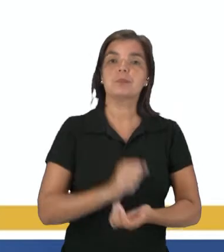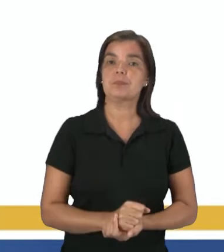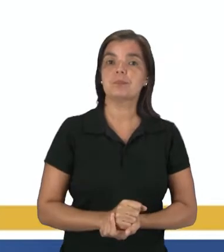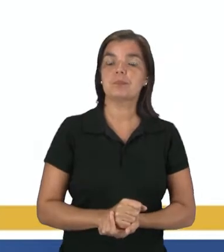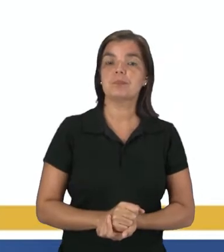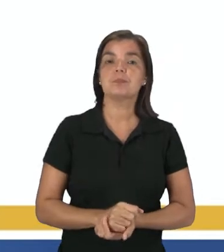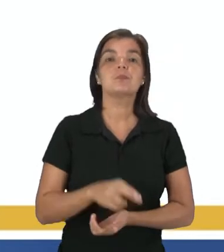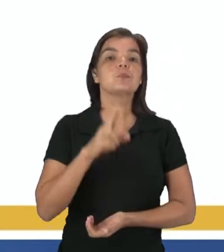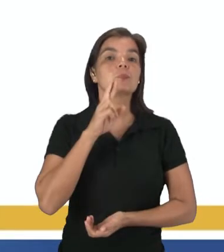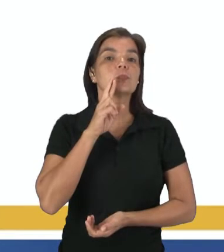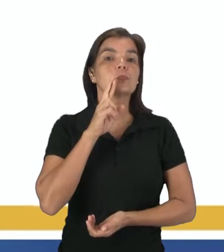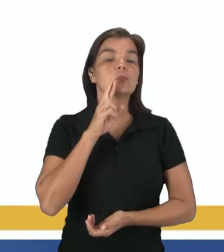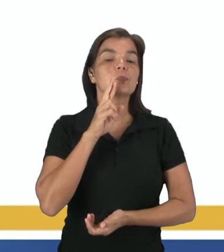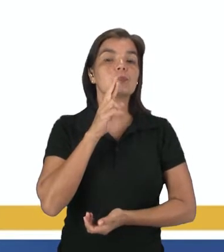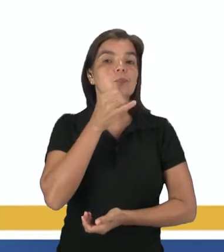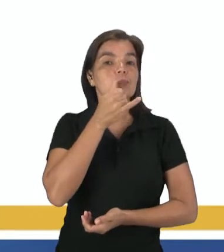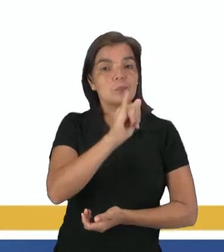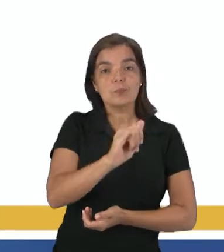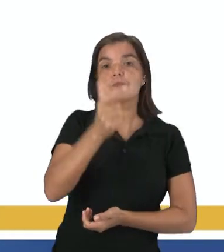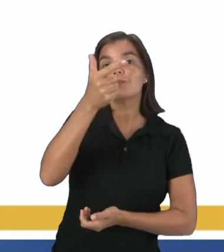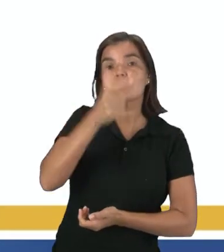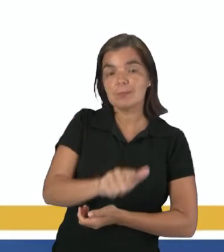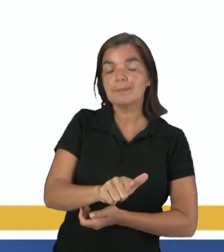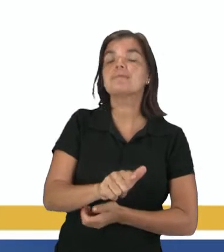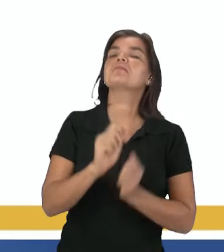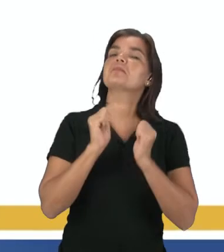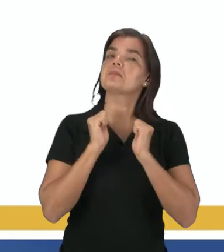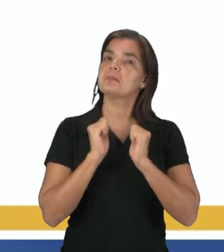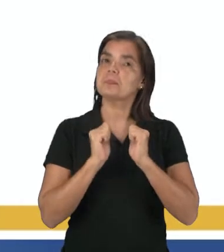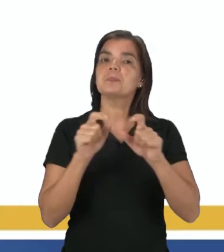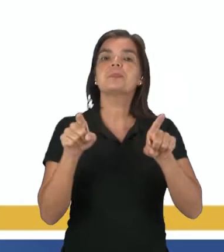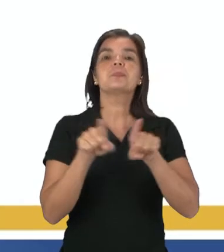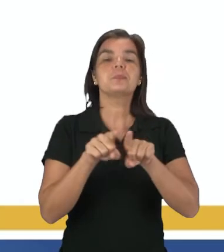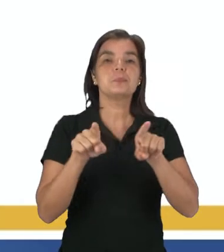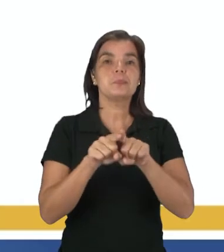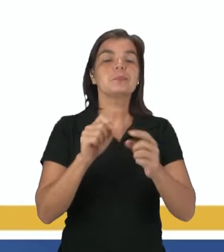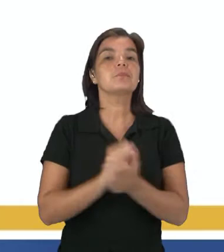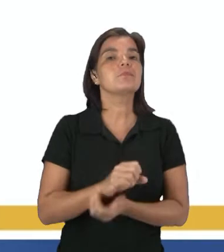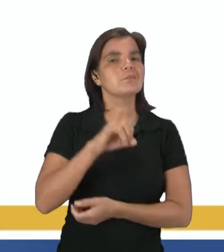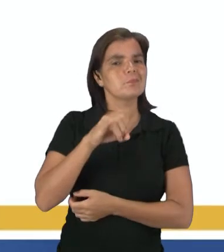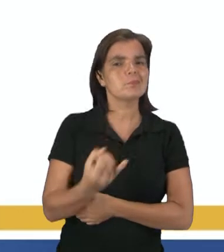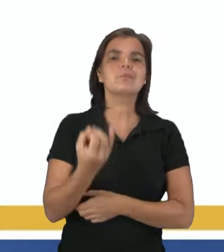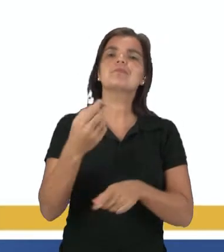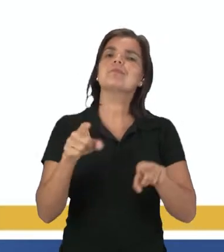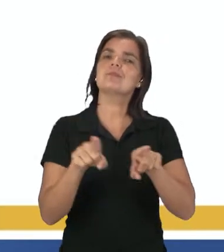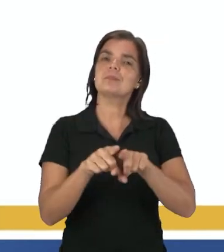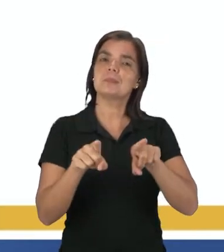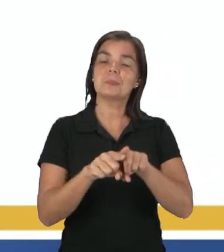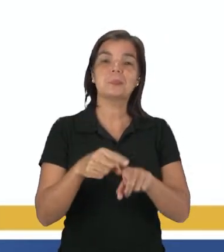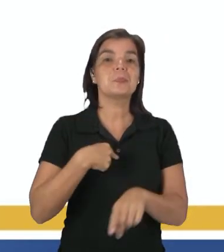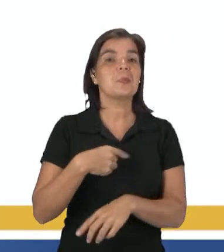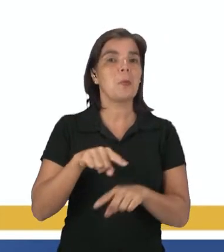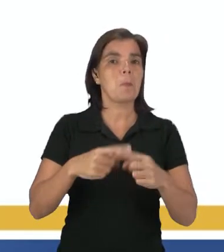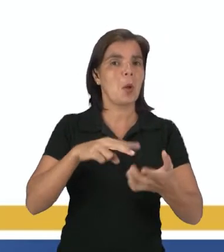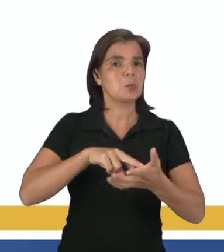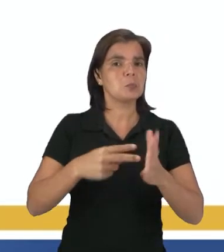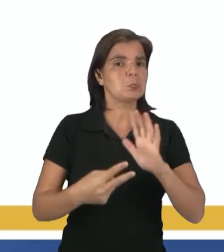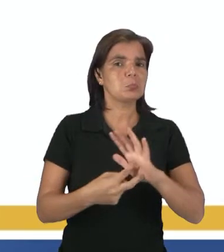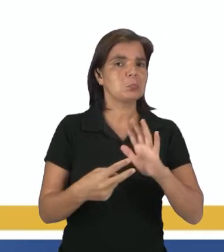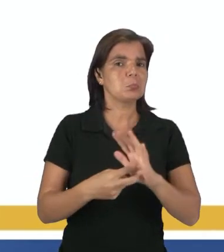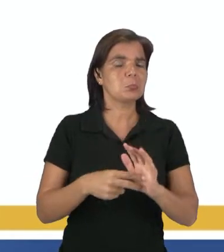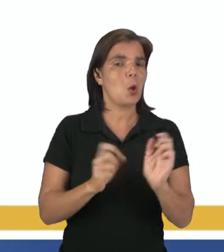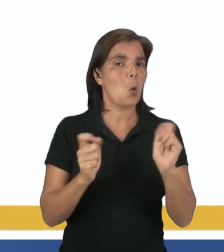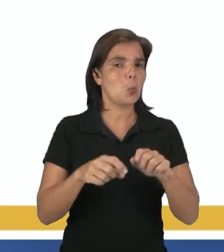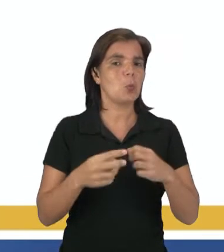nas fontes de energia renováveis. Quem são as fontes de energia renováveis? São aquelas que são reaproveitadas, mas também não significa que elas vão